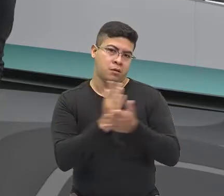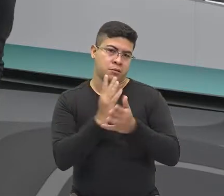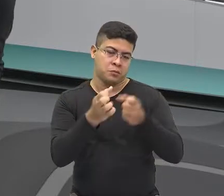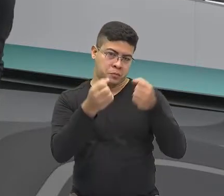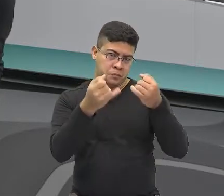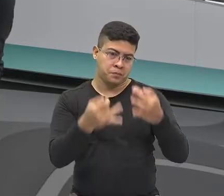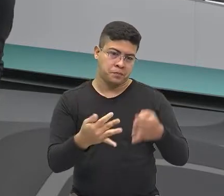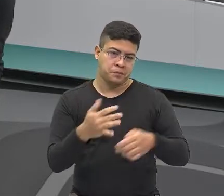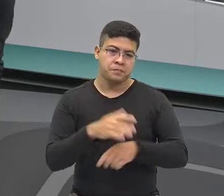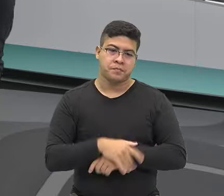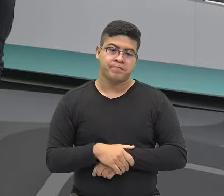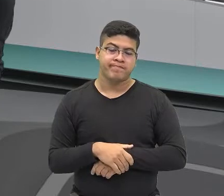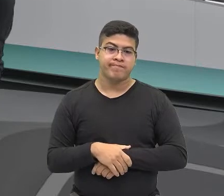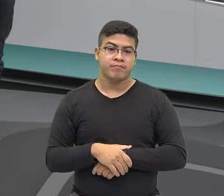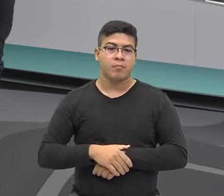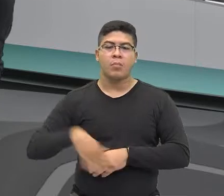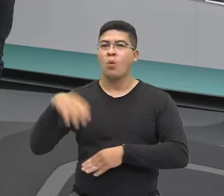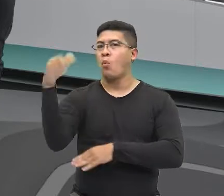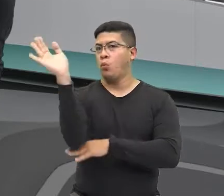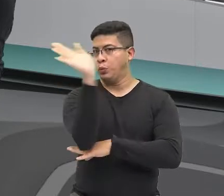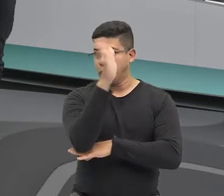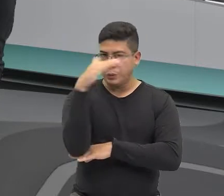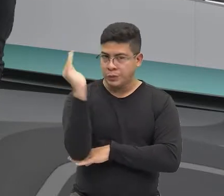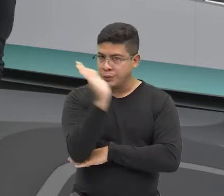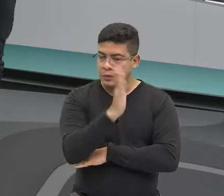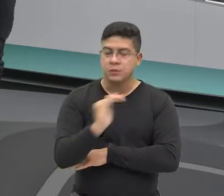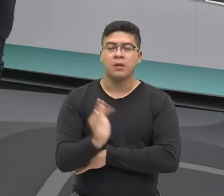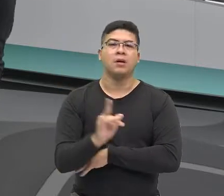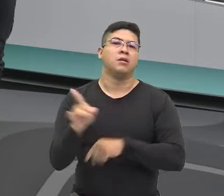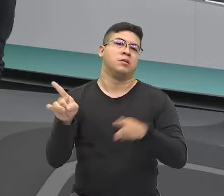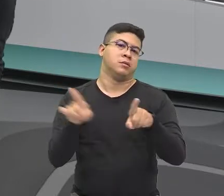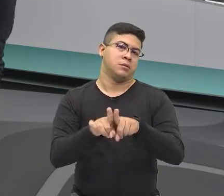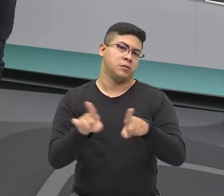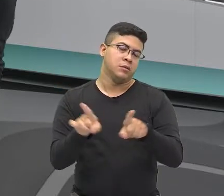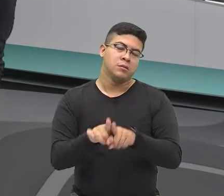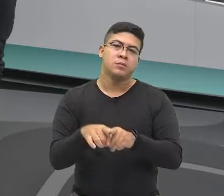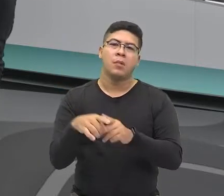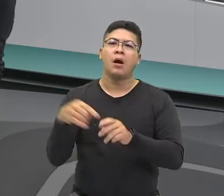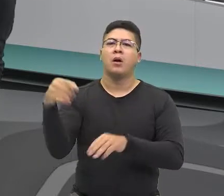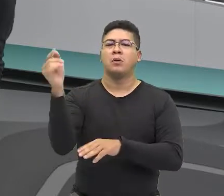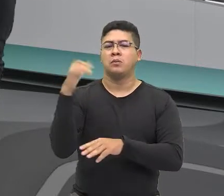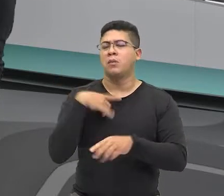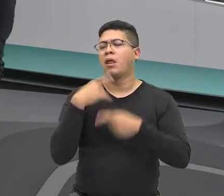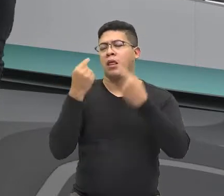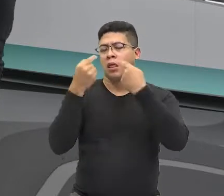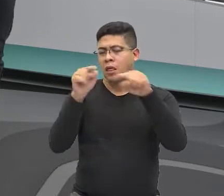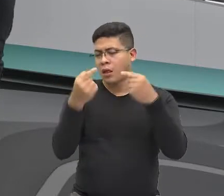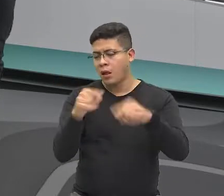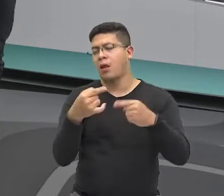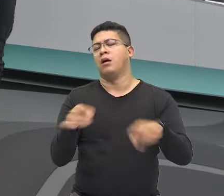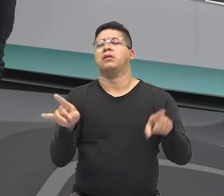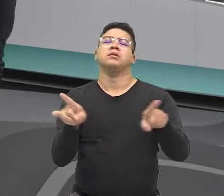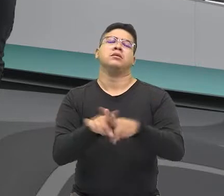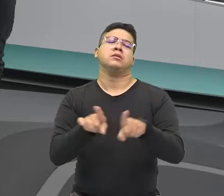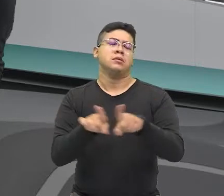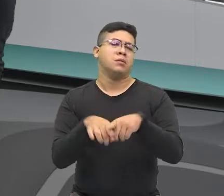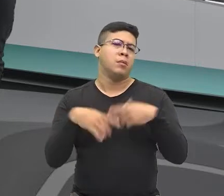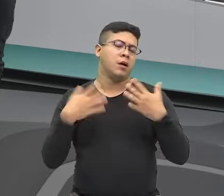mais ali? Nacionalismo, vai trazer o nacionalismo, críticas nacionalistas também, né? Esse